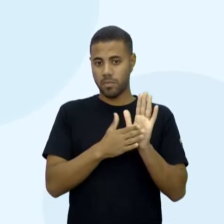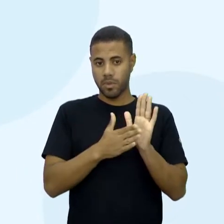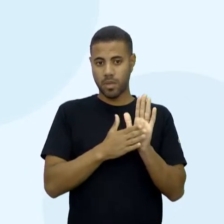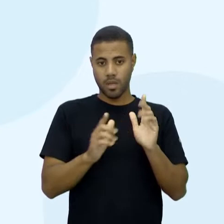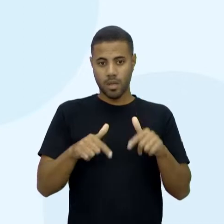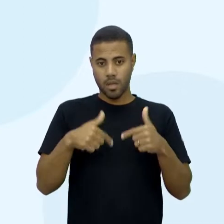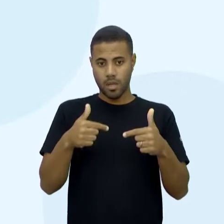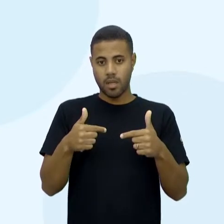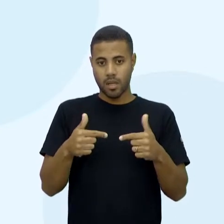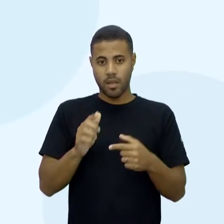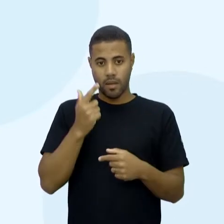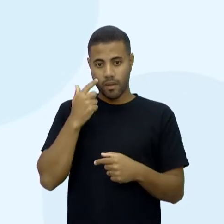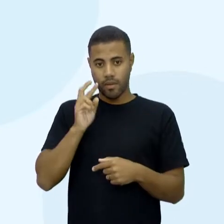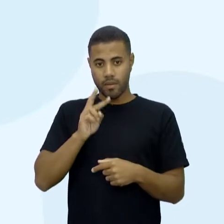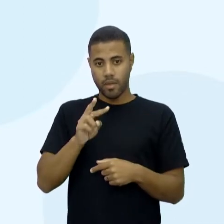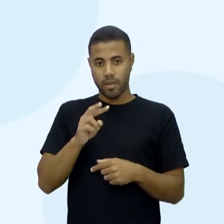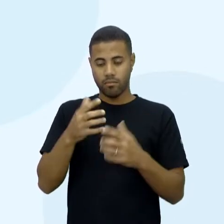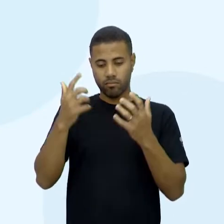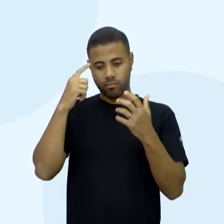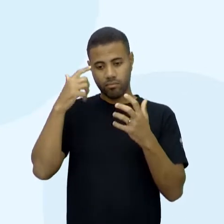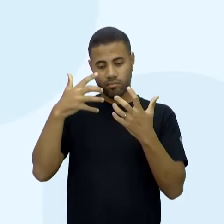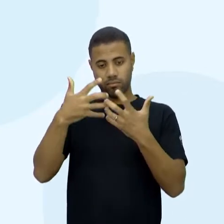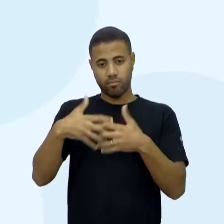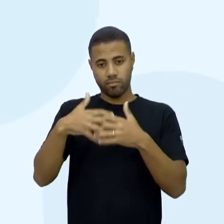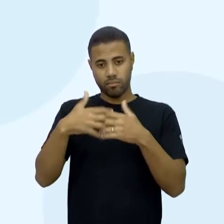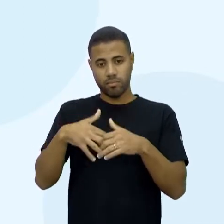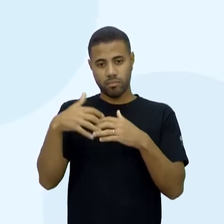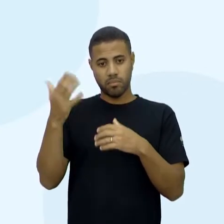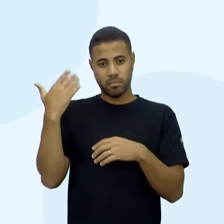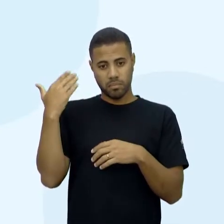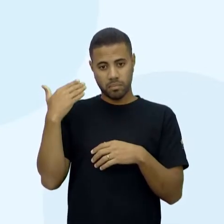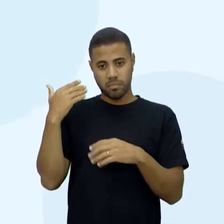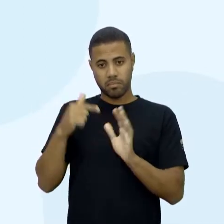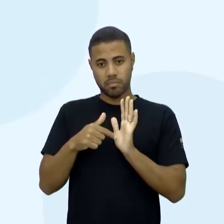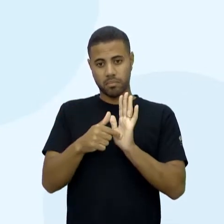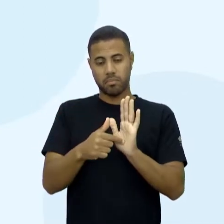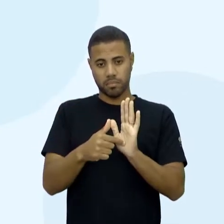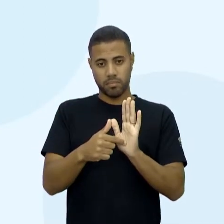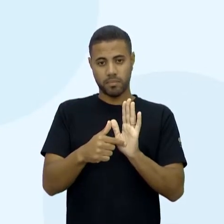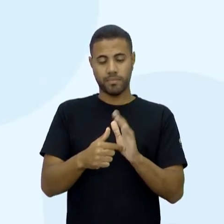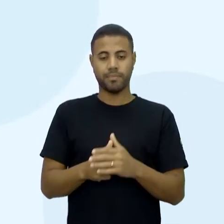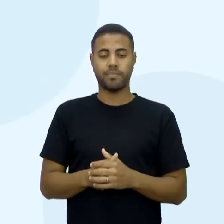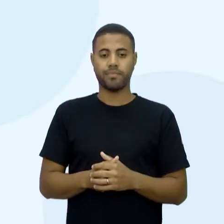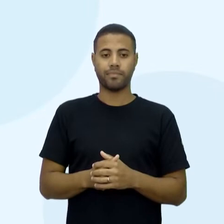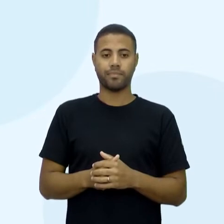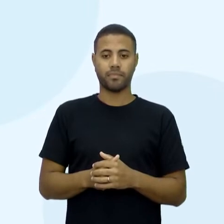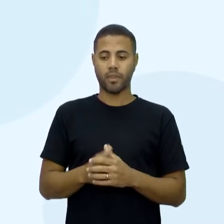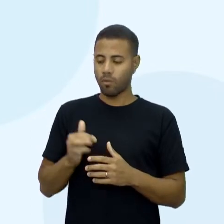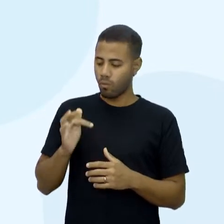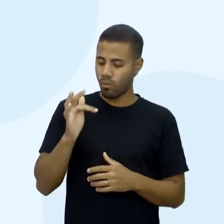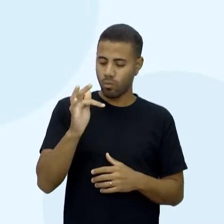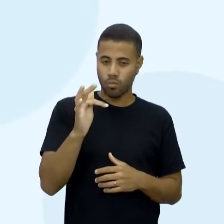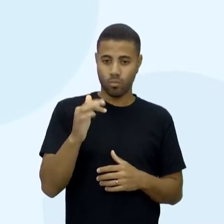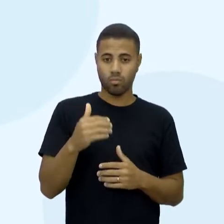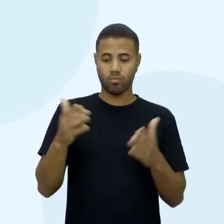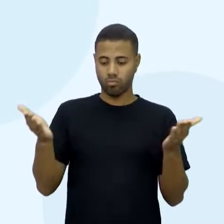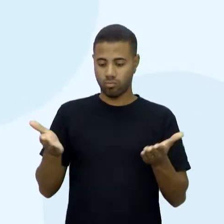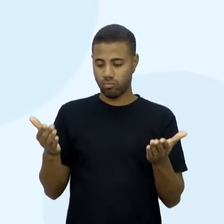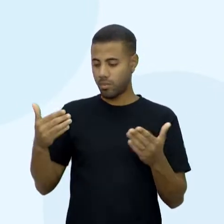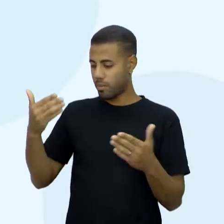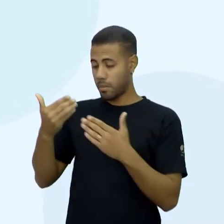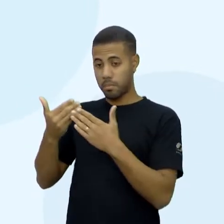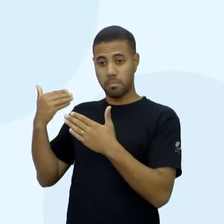ações que visam a reflexão sobre o passado e o presente. As ações promovidas pelos